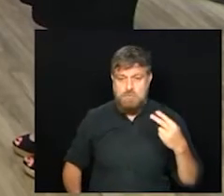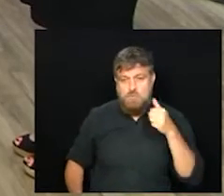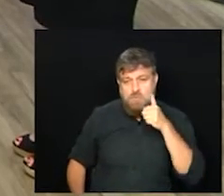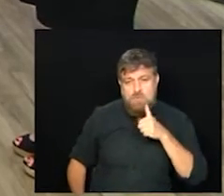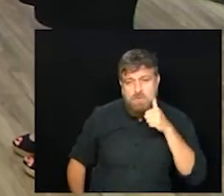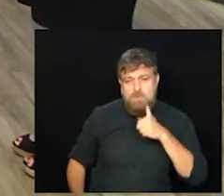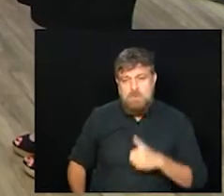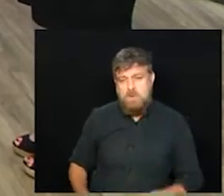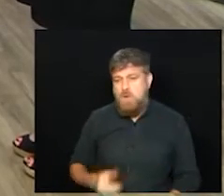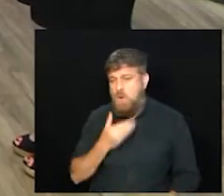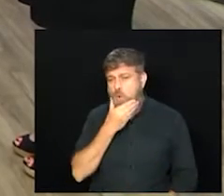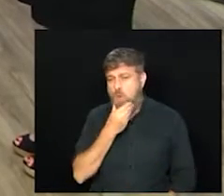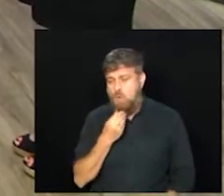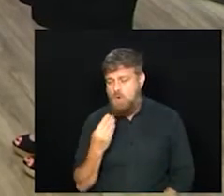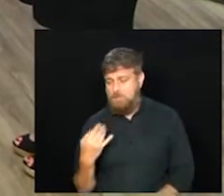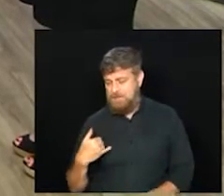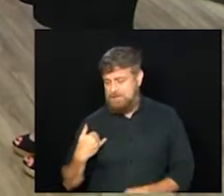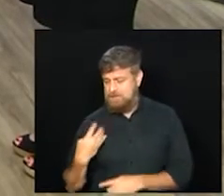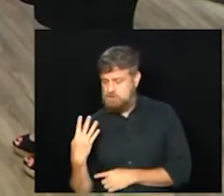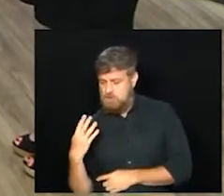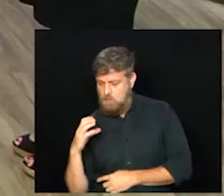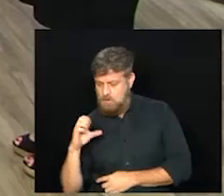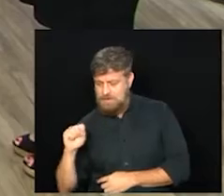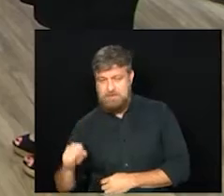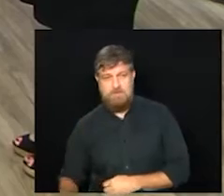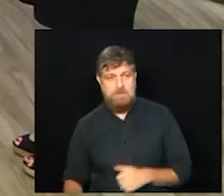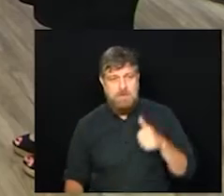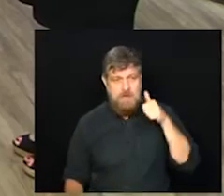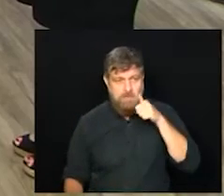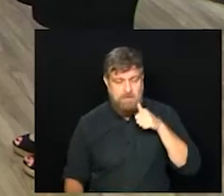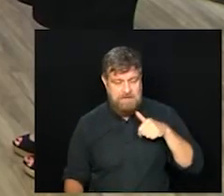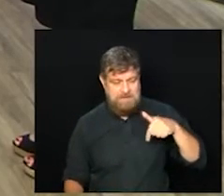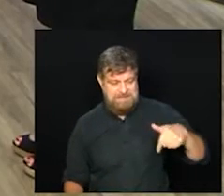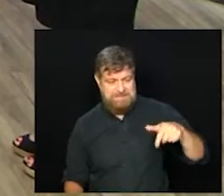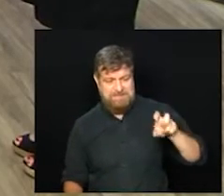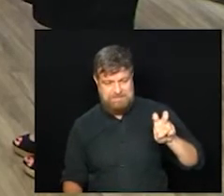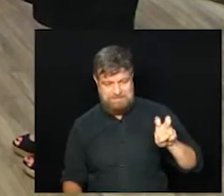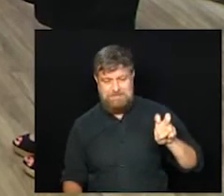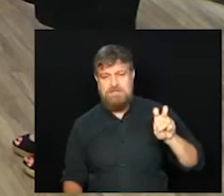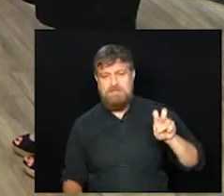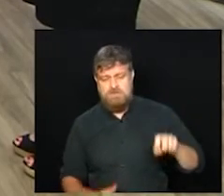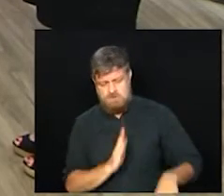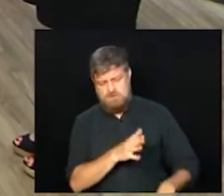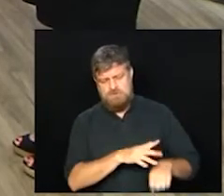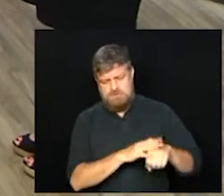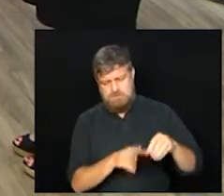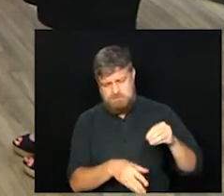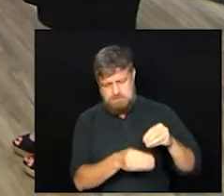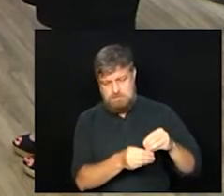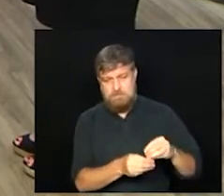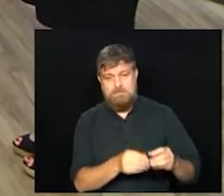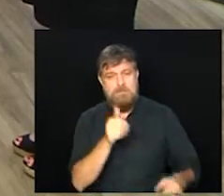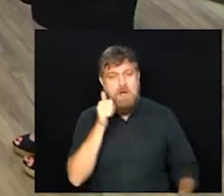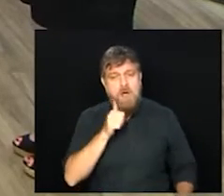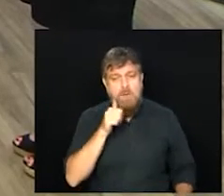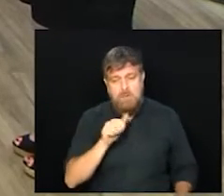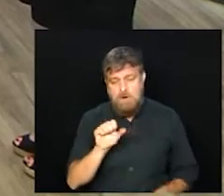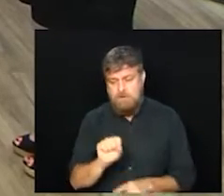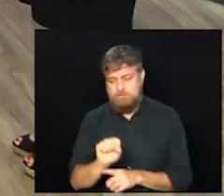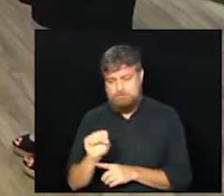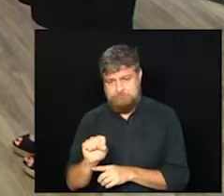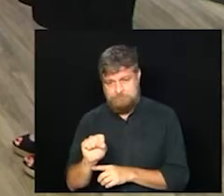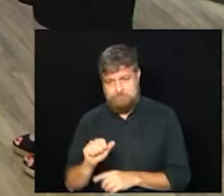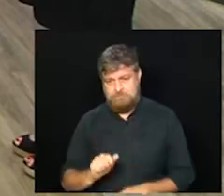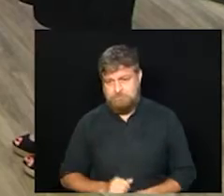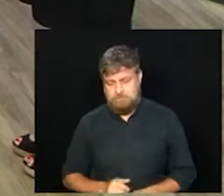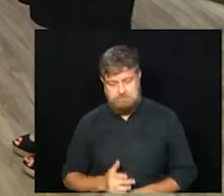Um homem de 48 anos, uma mulher de 75 anos que tinha comorbidades e uma outra mulher de 88 anos